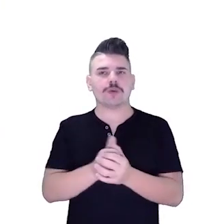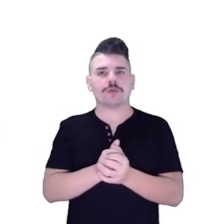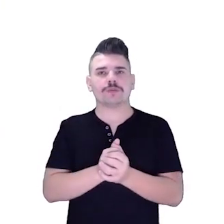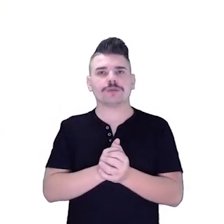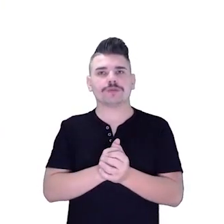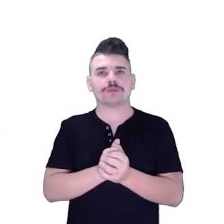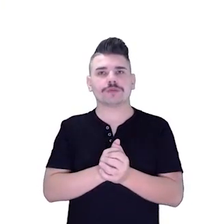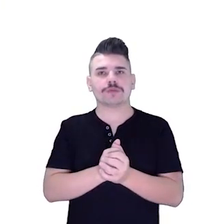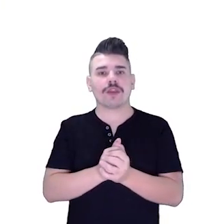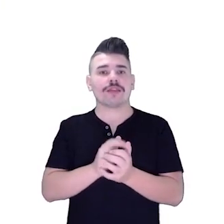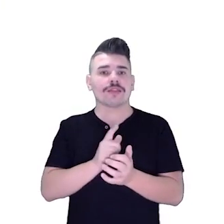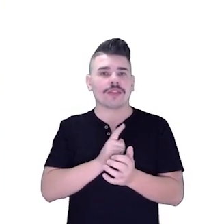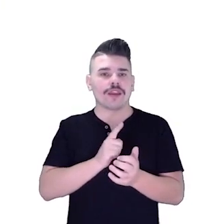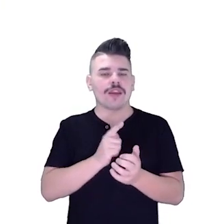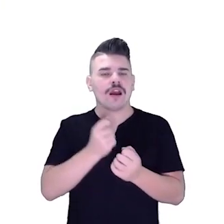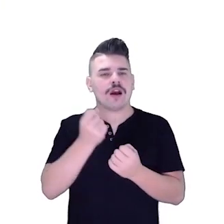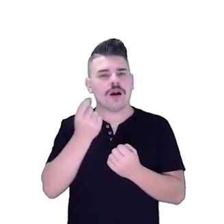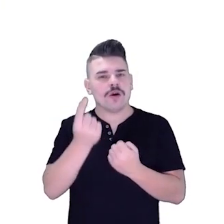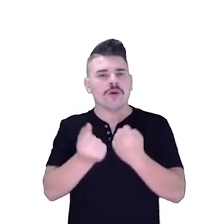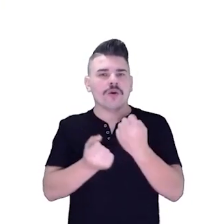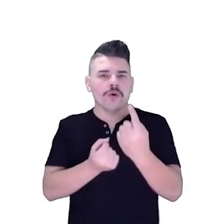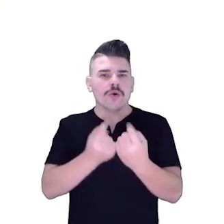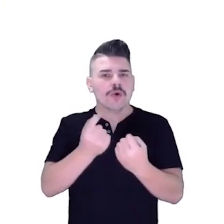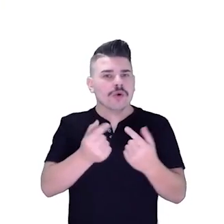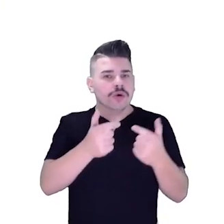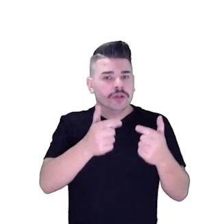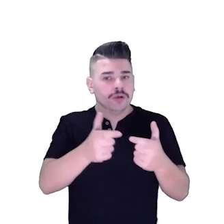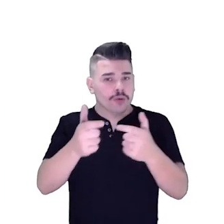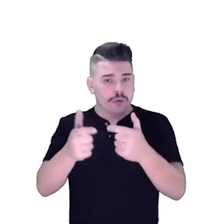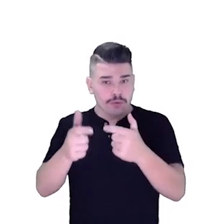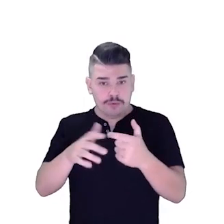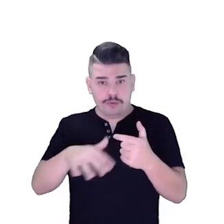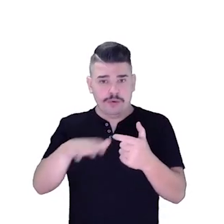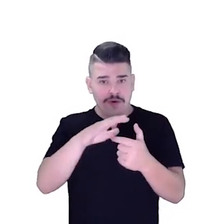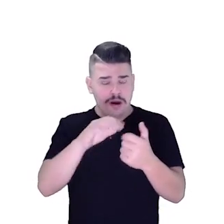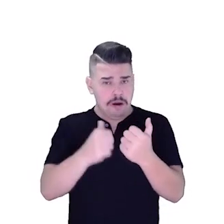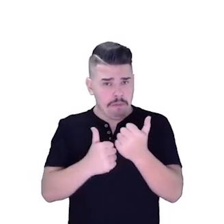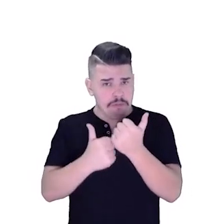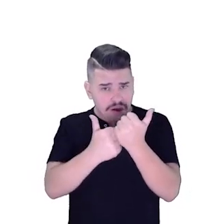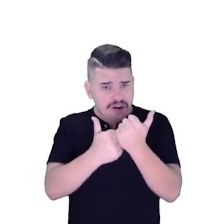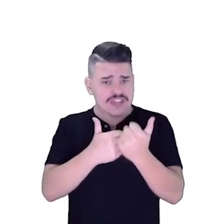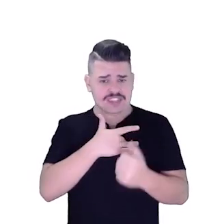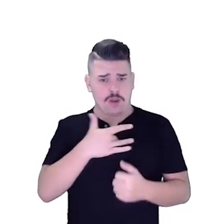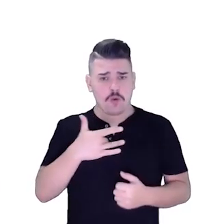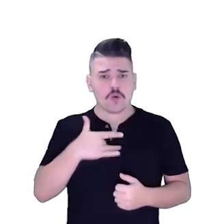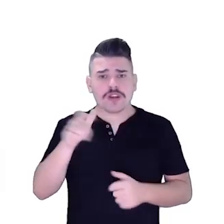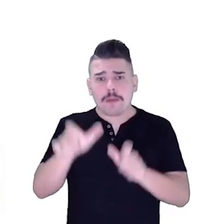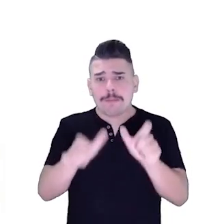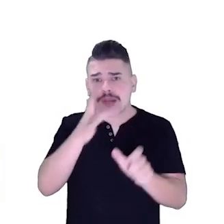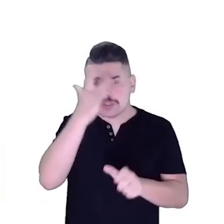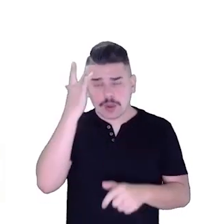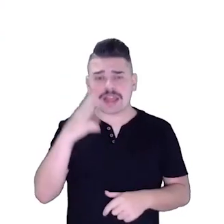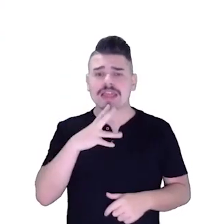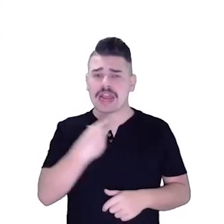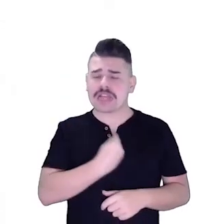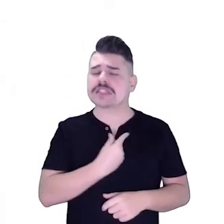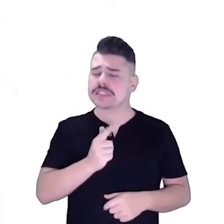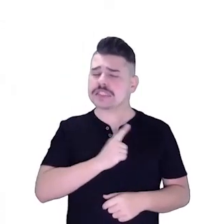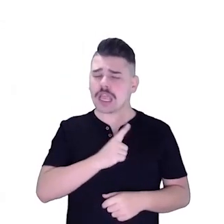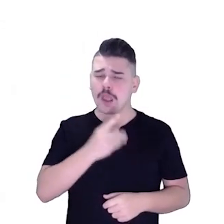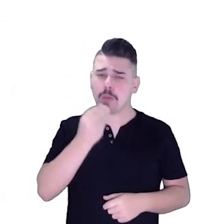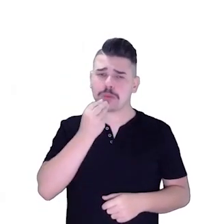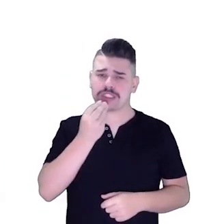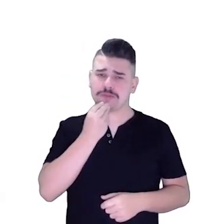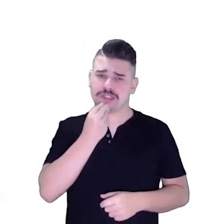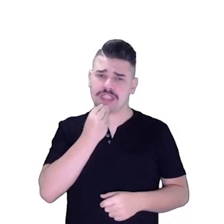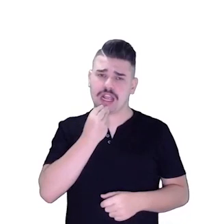em alguns dos espaços de apoio à saúde de pessoas trans, nós já temos essa possibilidade de